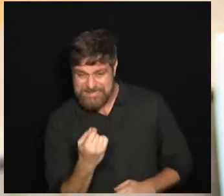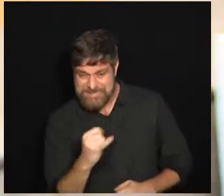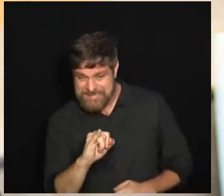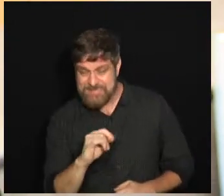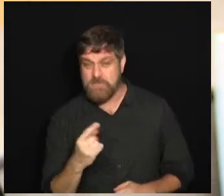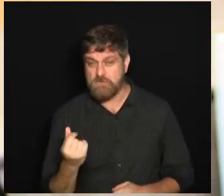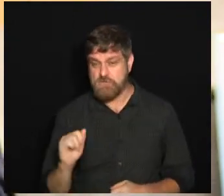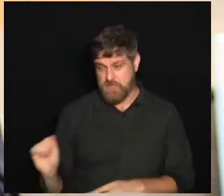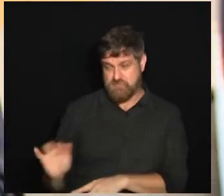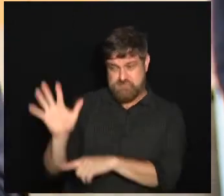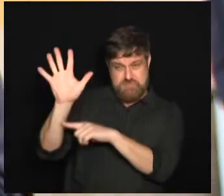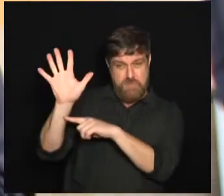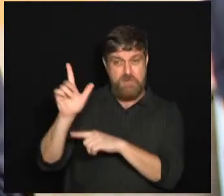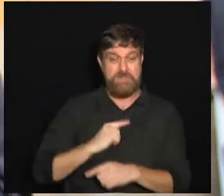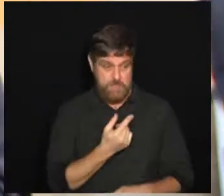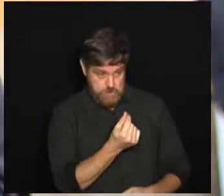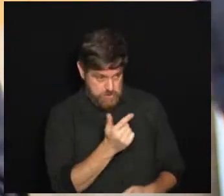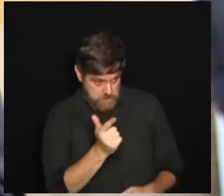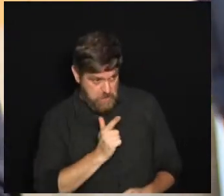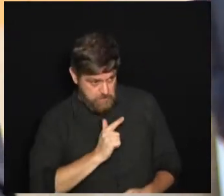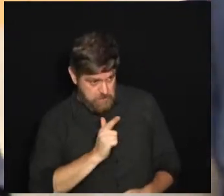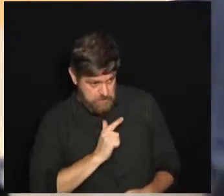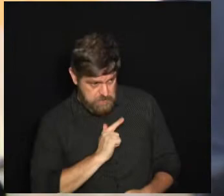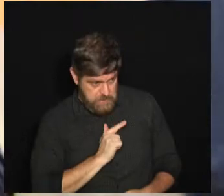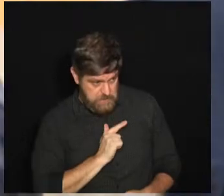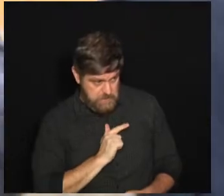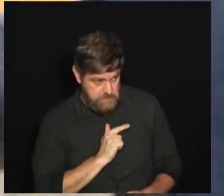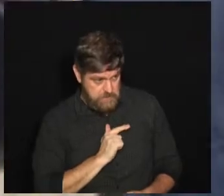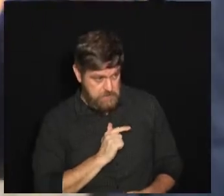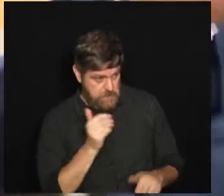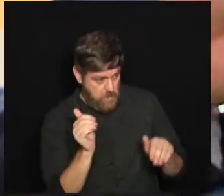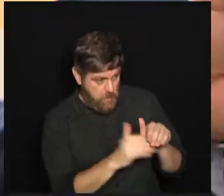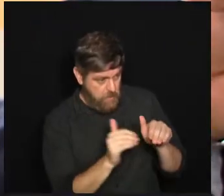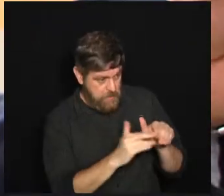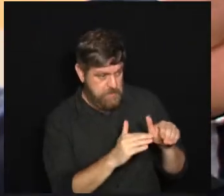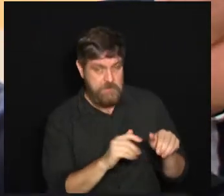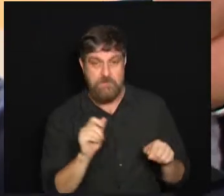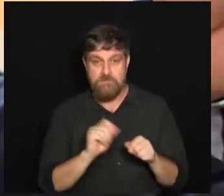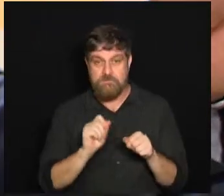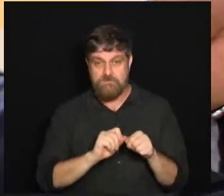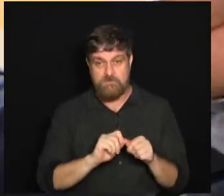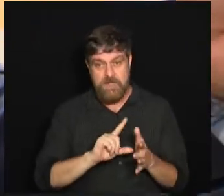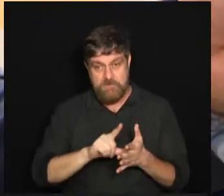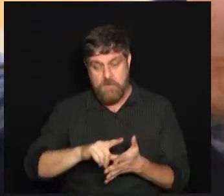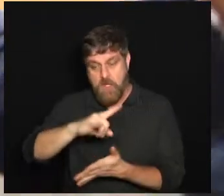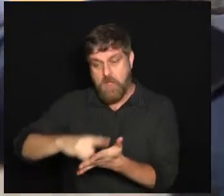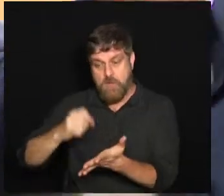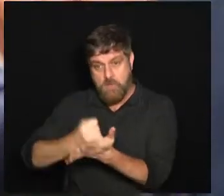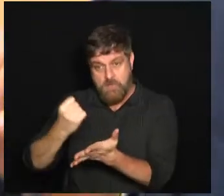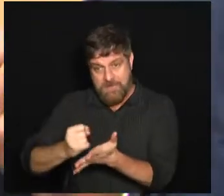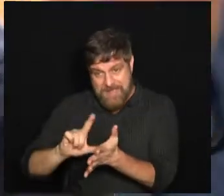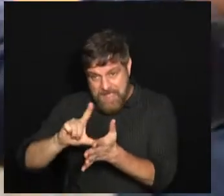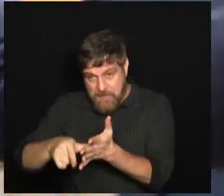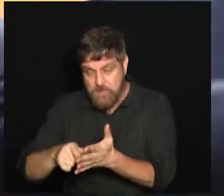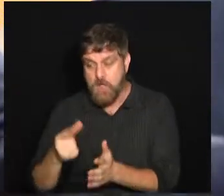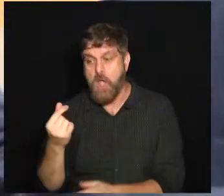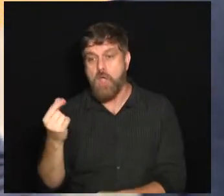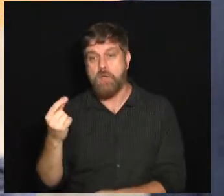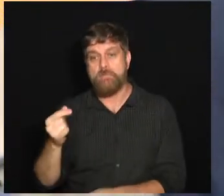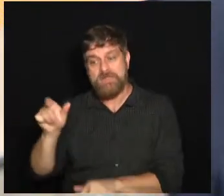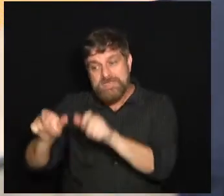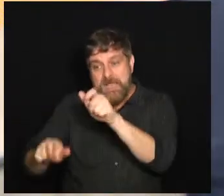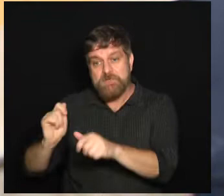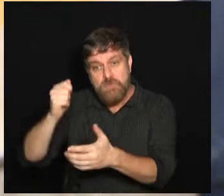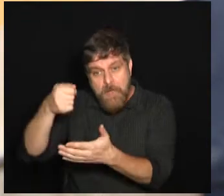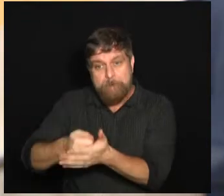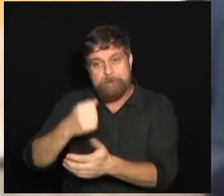abusiva, é assim: está sobrando dinheiro da taxa de lixo? Se está sobrando, joga no contrato do ano posterior e diminui a taxa do ano